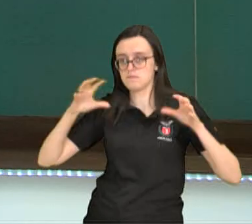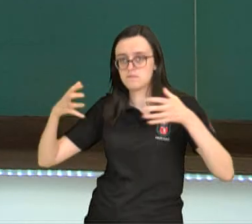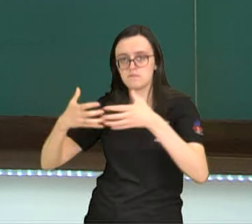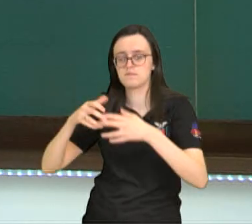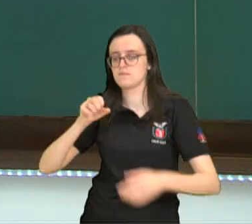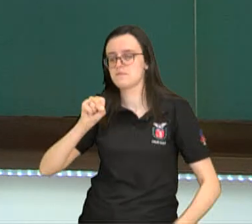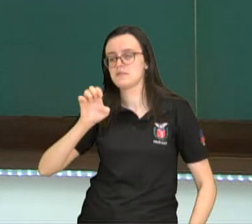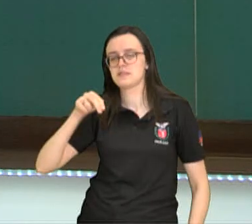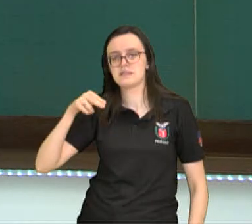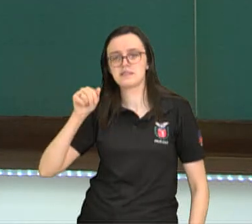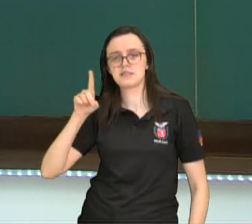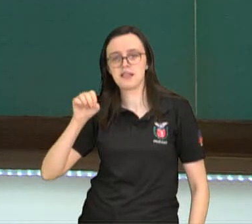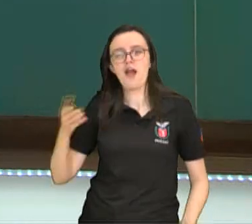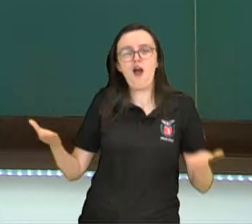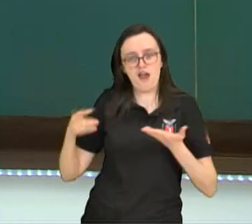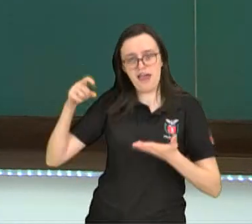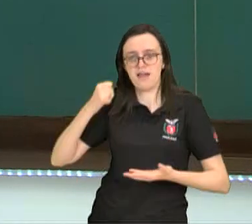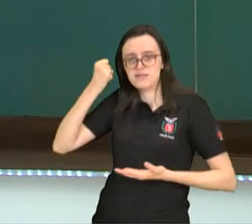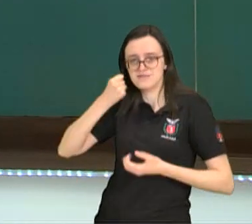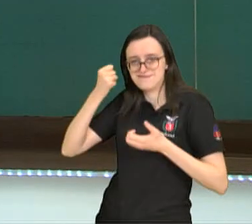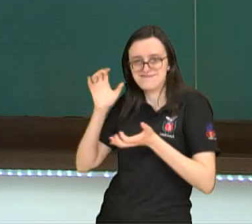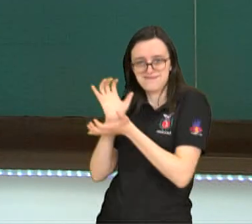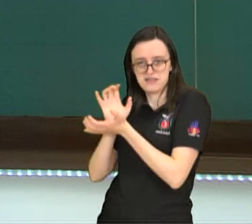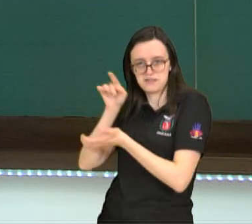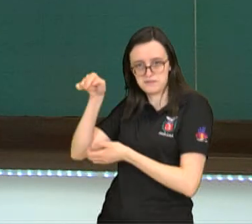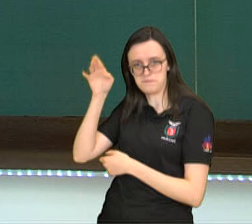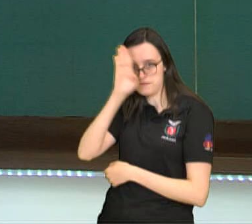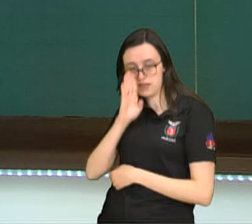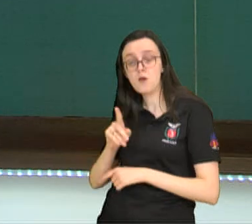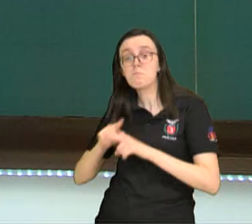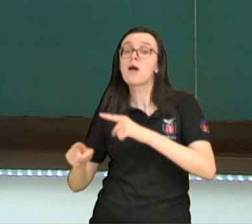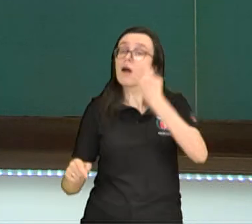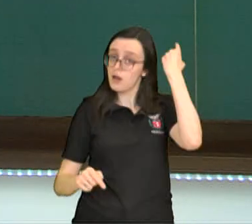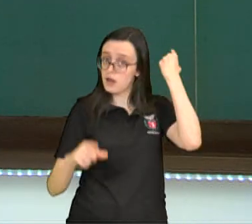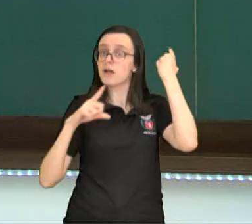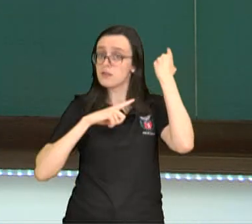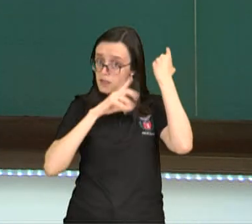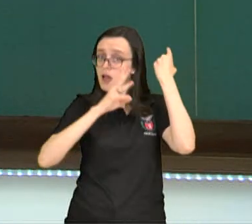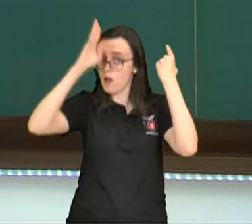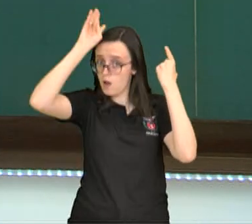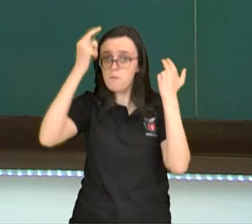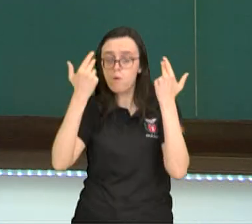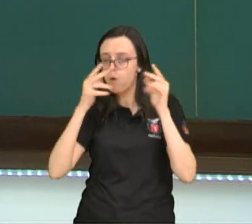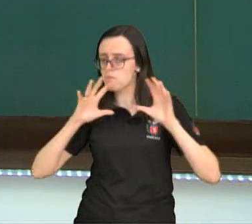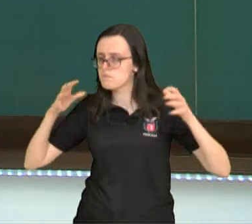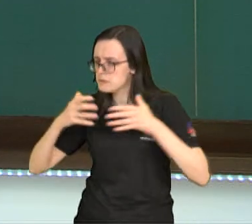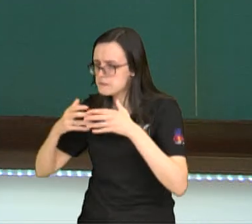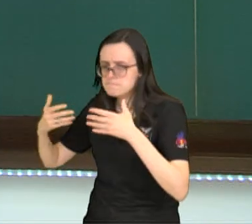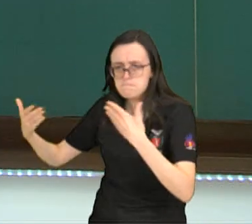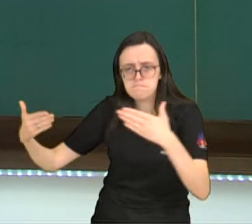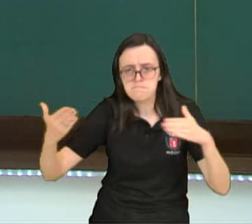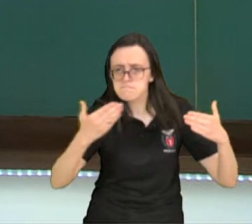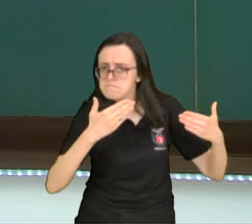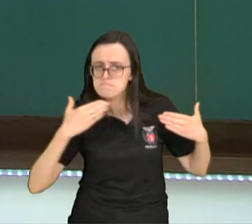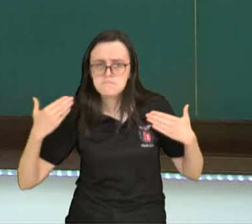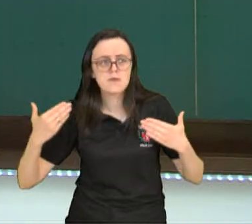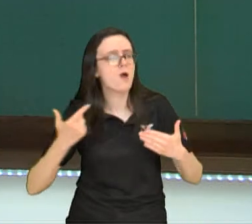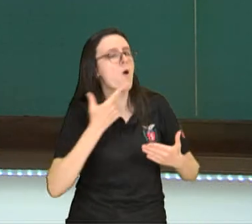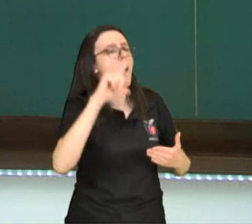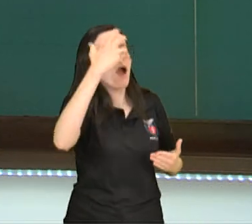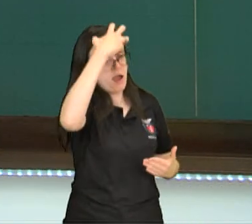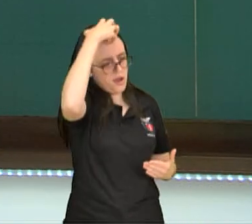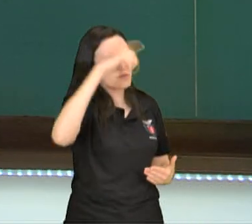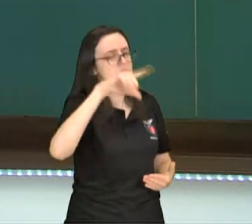os dias atuais, o Senado. O Senado também, ele limitava o poder do rei, ou seja, o rei ele não